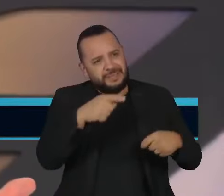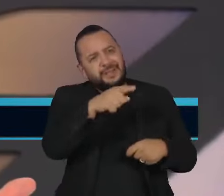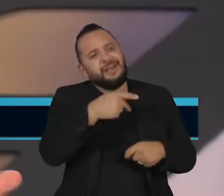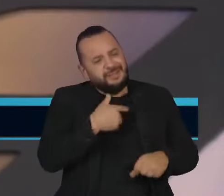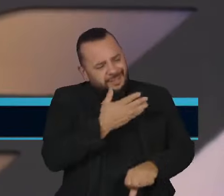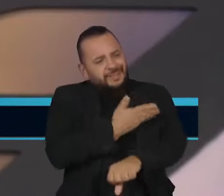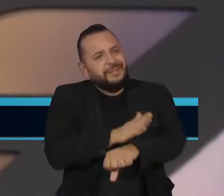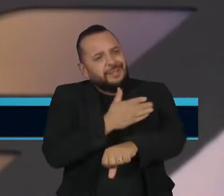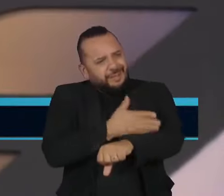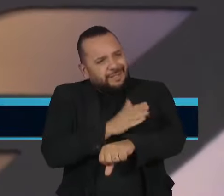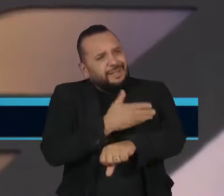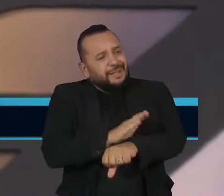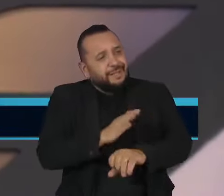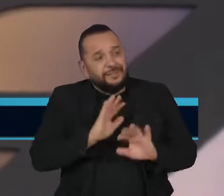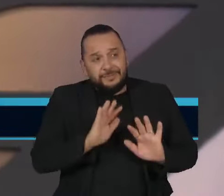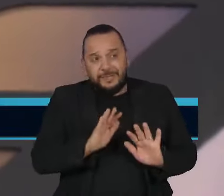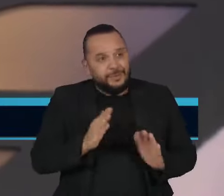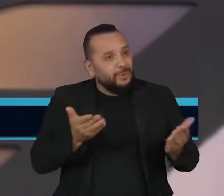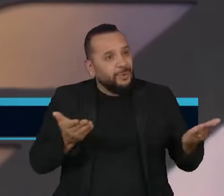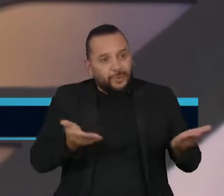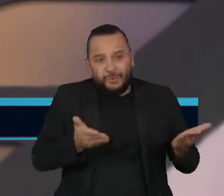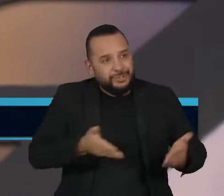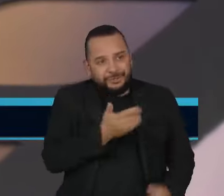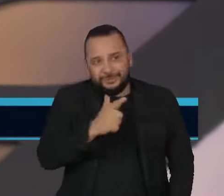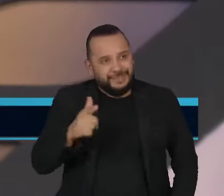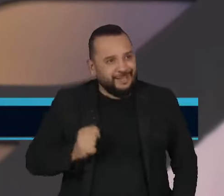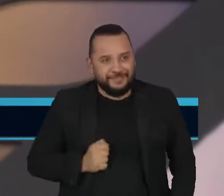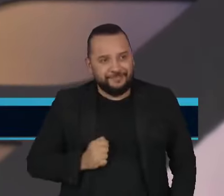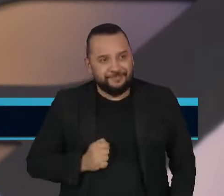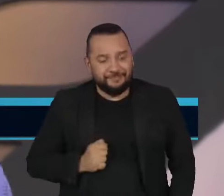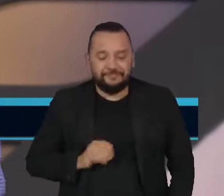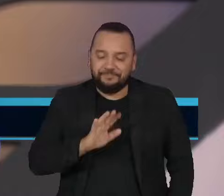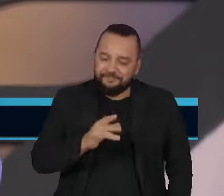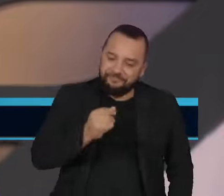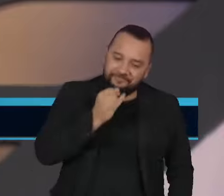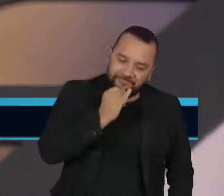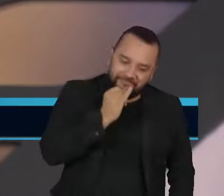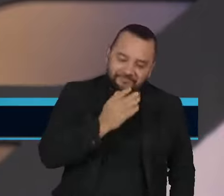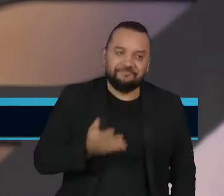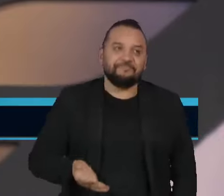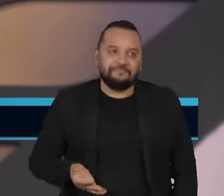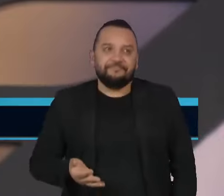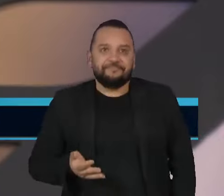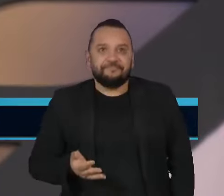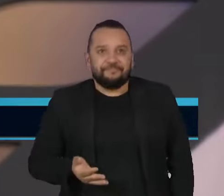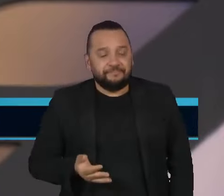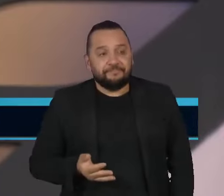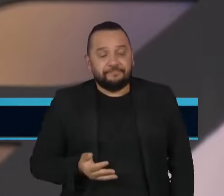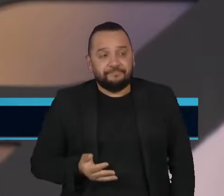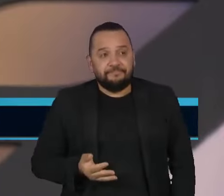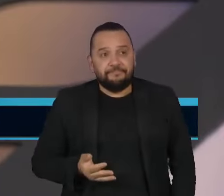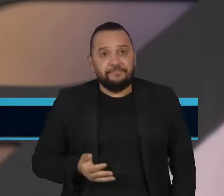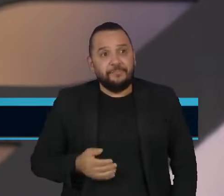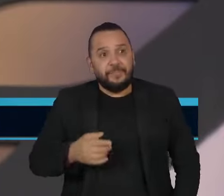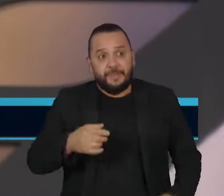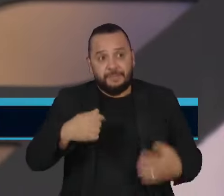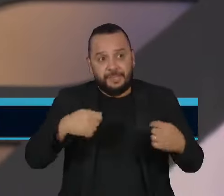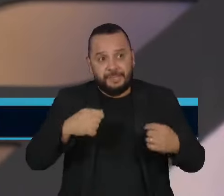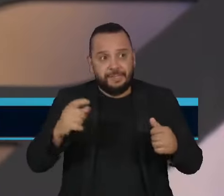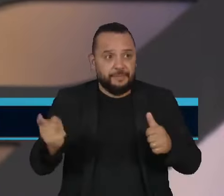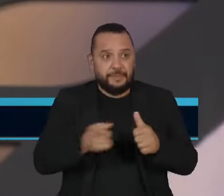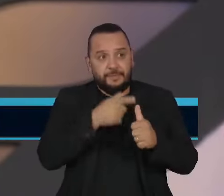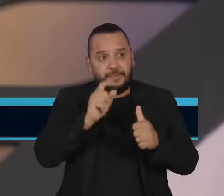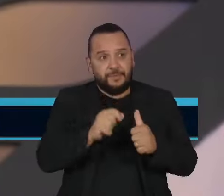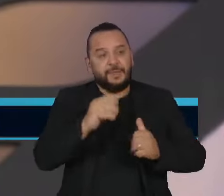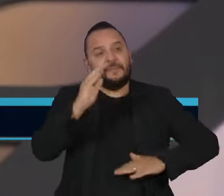médica que não tem. Então, vamos supor que tivesse, que se aumentasse, mas tem que ter, primeiro,